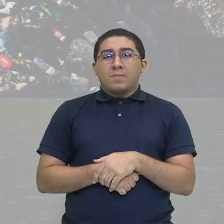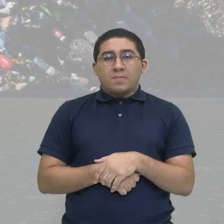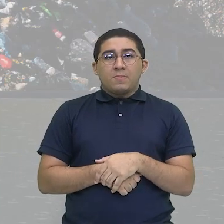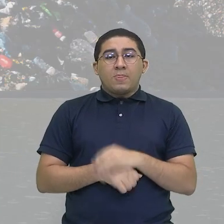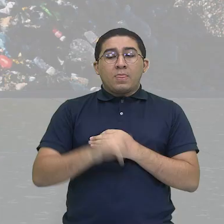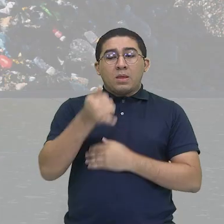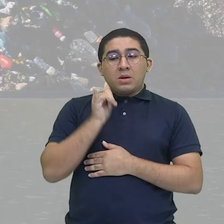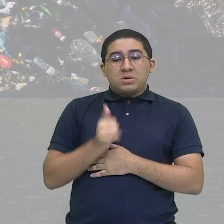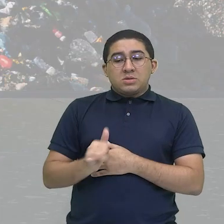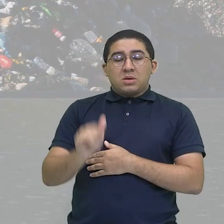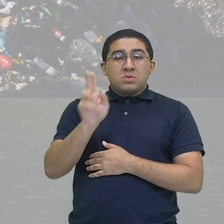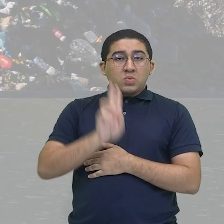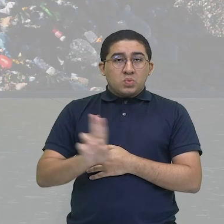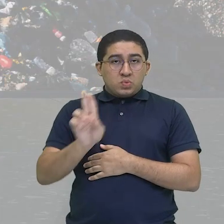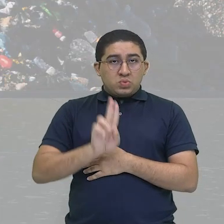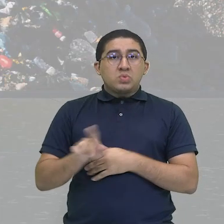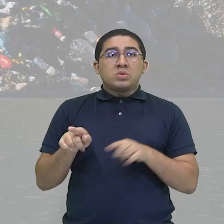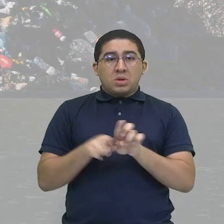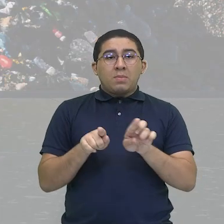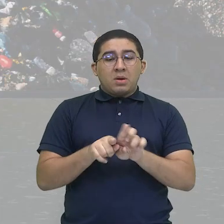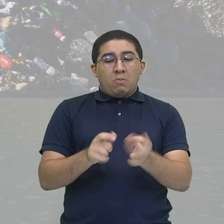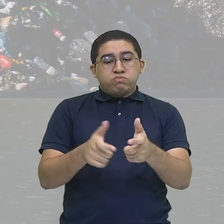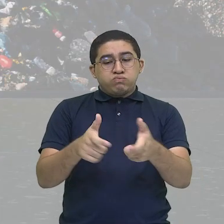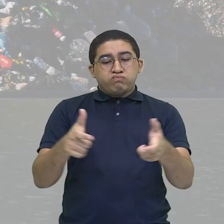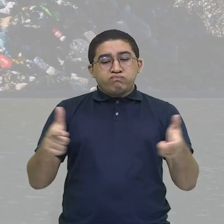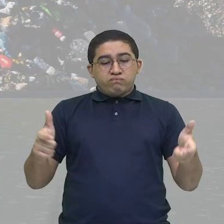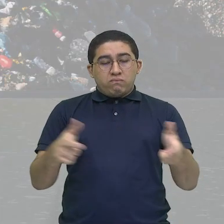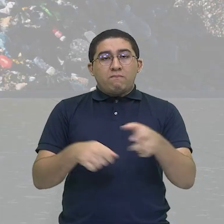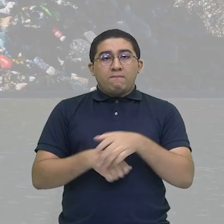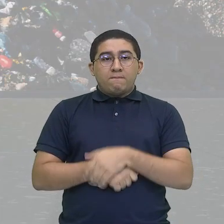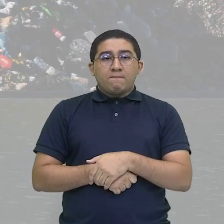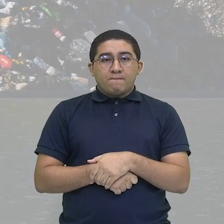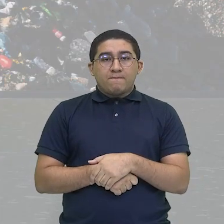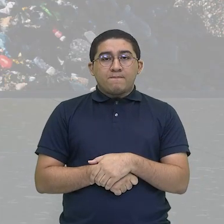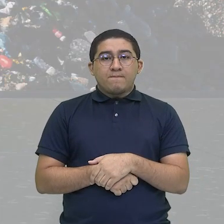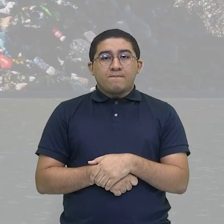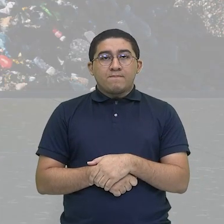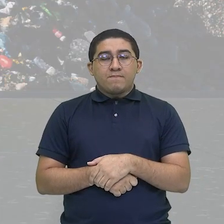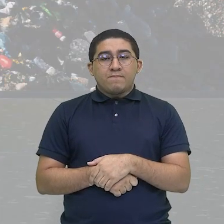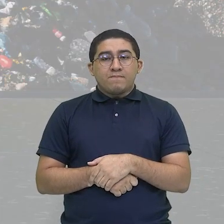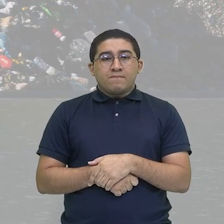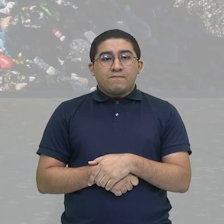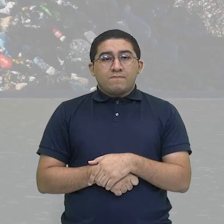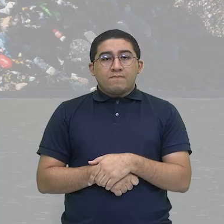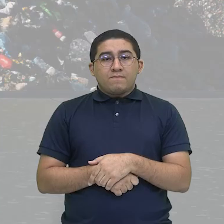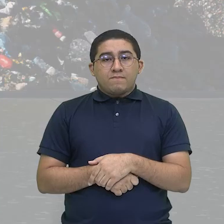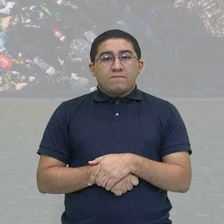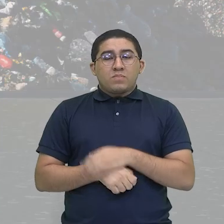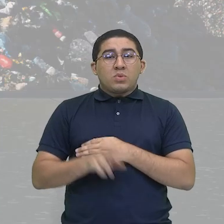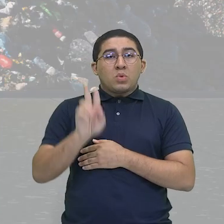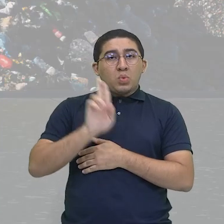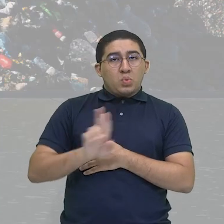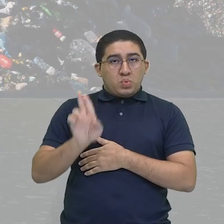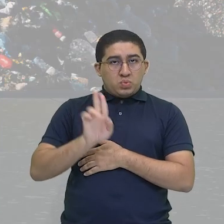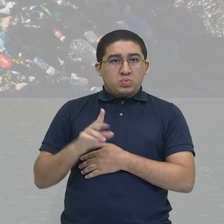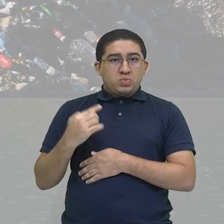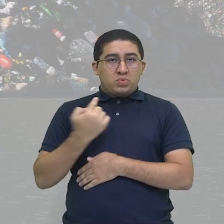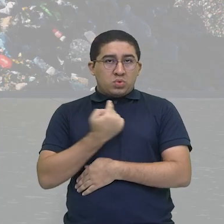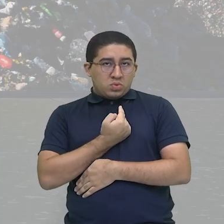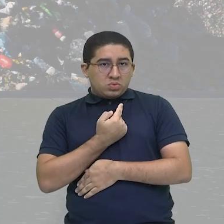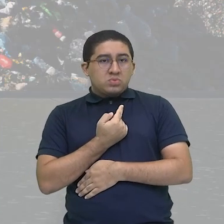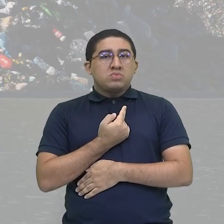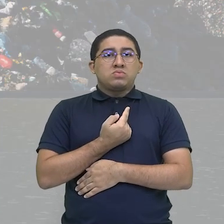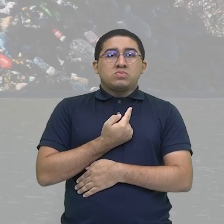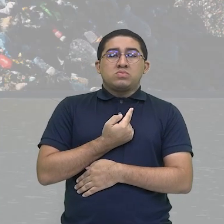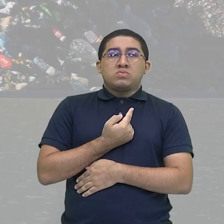de eletricidade, né, acaba crescendo muito. Exatamente, pessoal. Olha só, o consumo, nosso consumo, né, o que nós consumimos